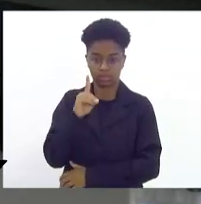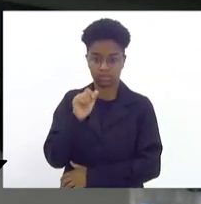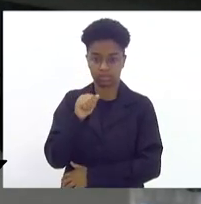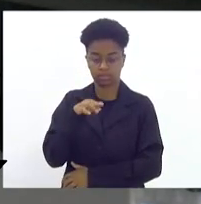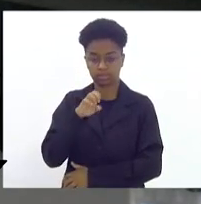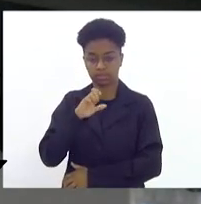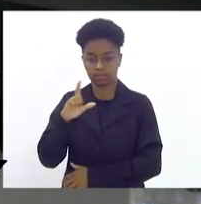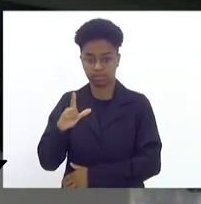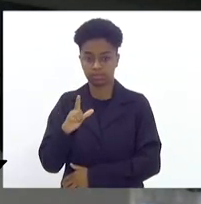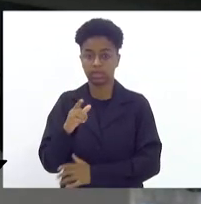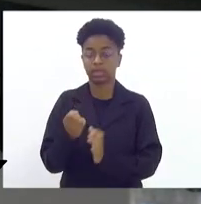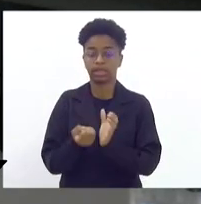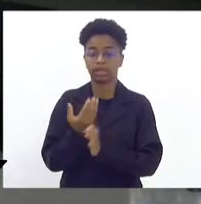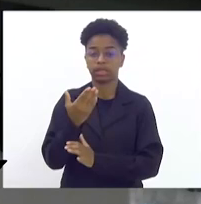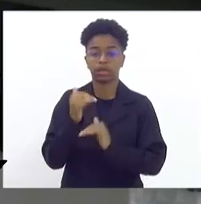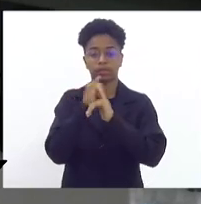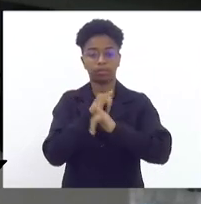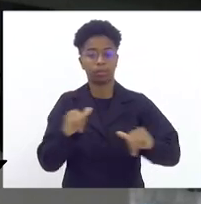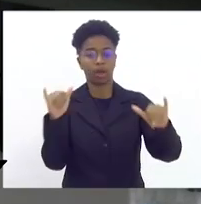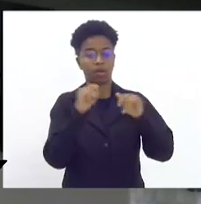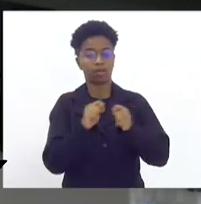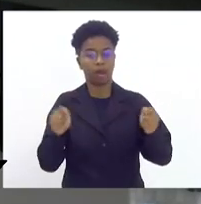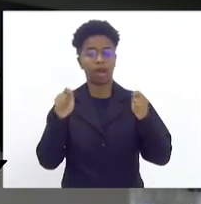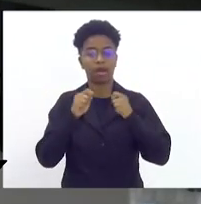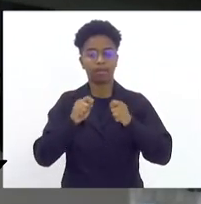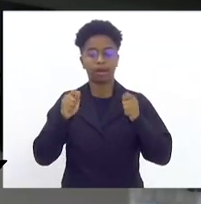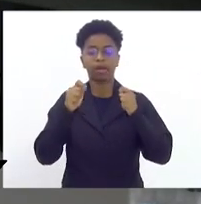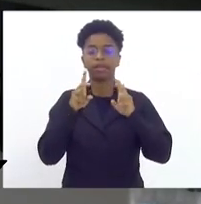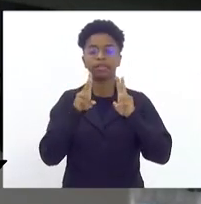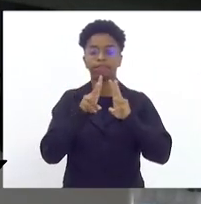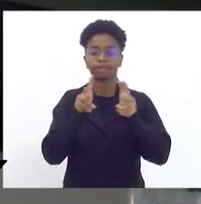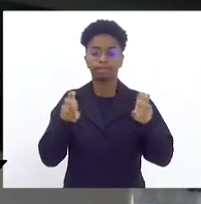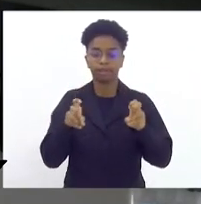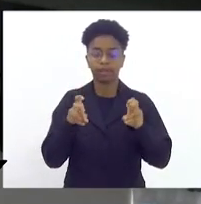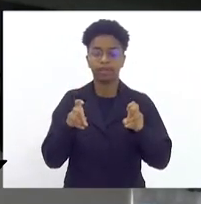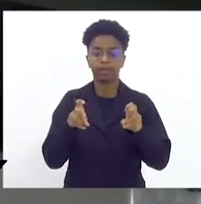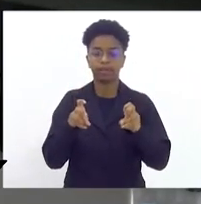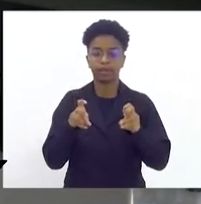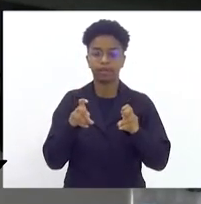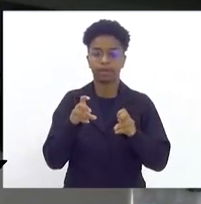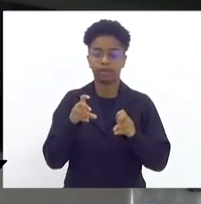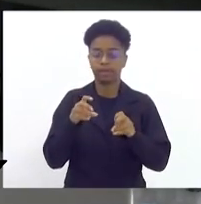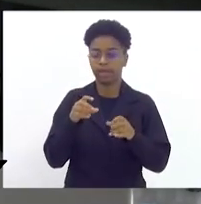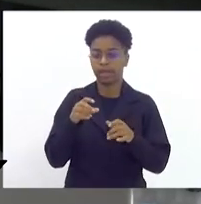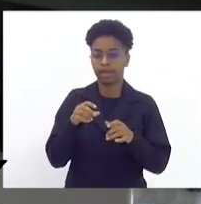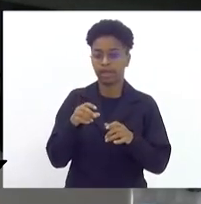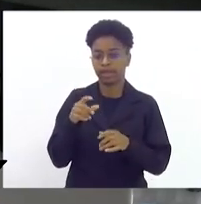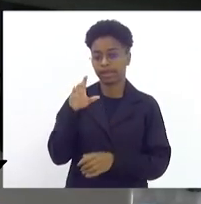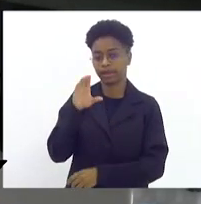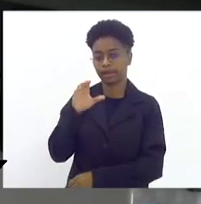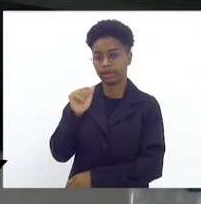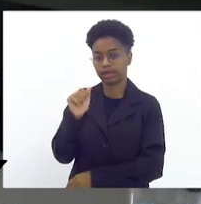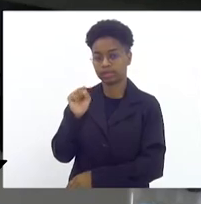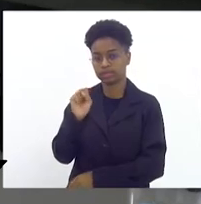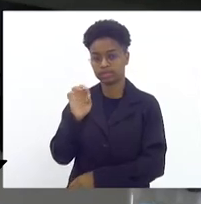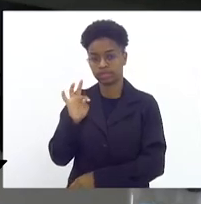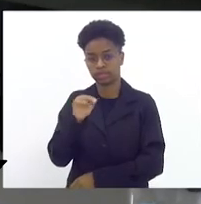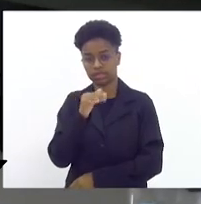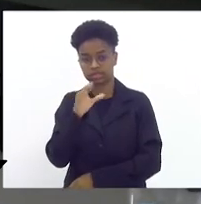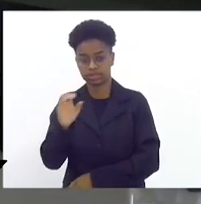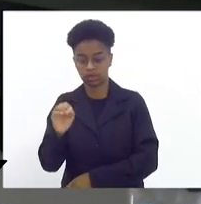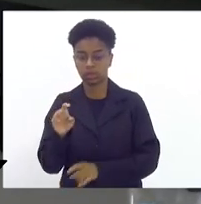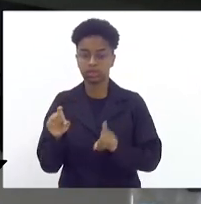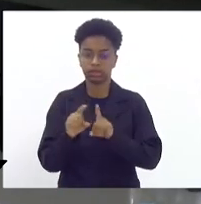institui campanha de conscientização sobre a castração e combate ao câncer em animais no âmbito do Estado do Rio de Janeiro e da